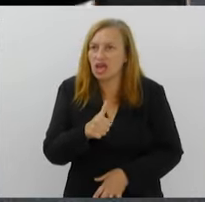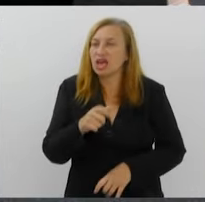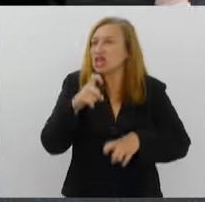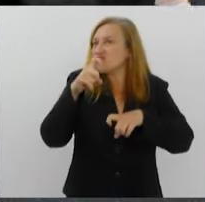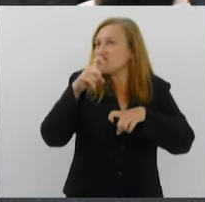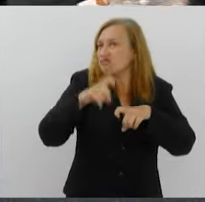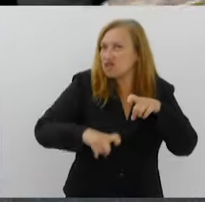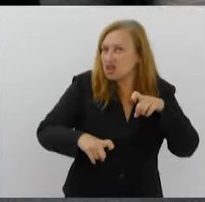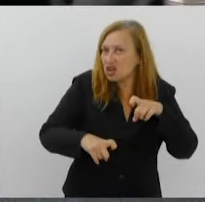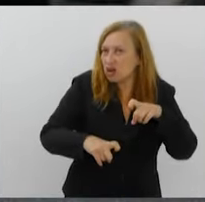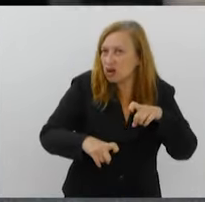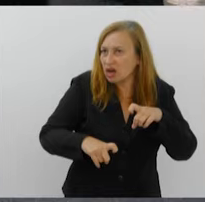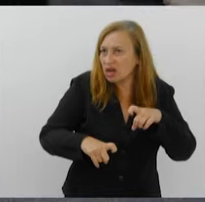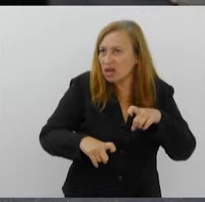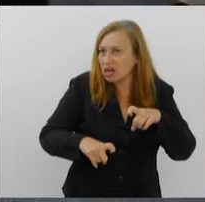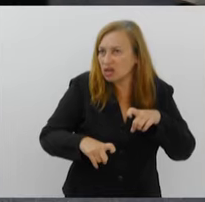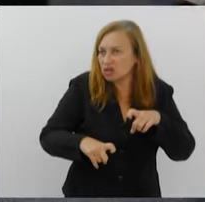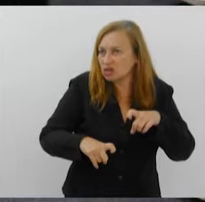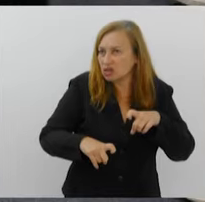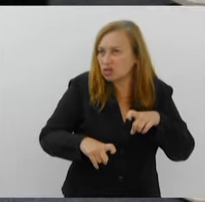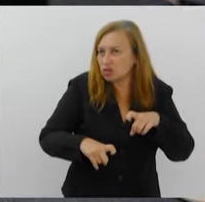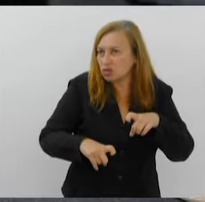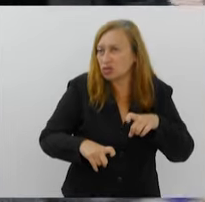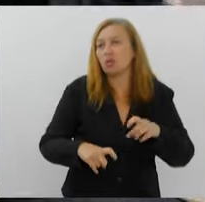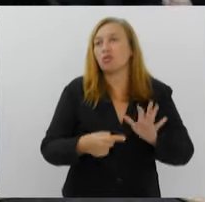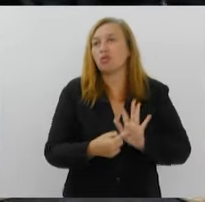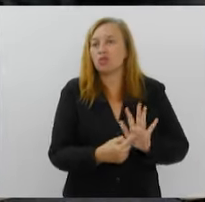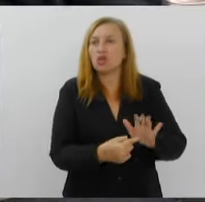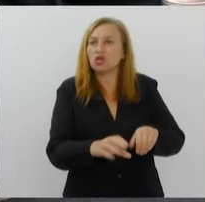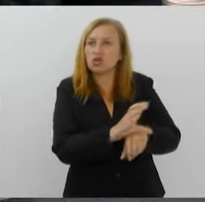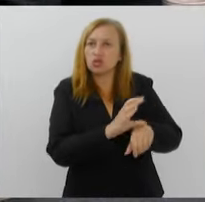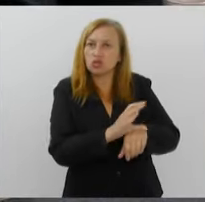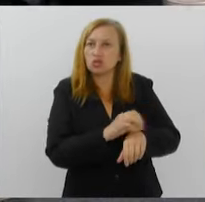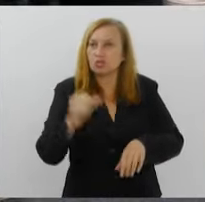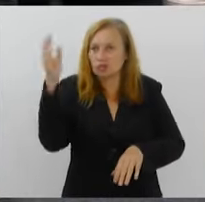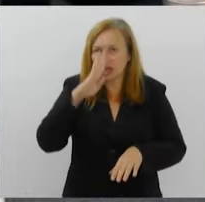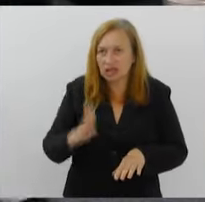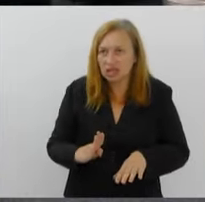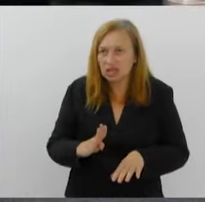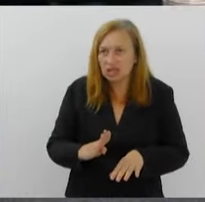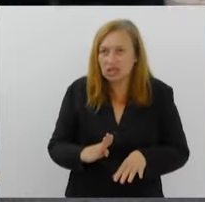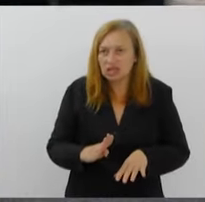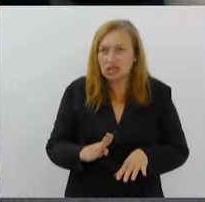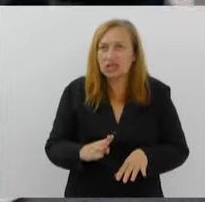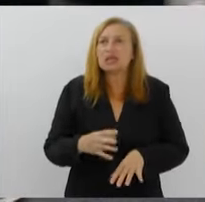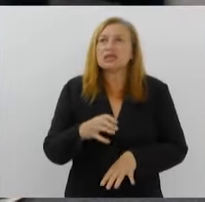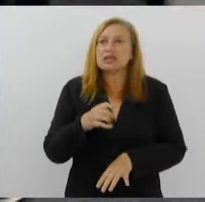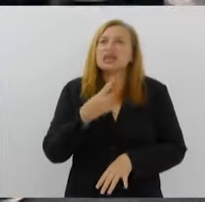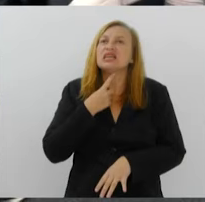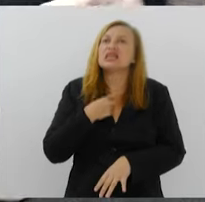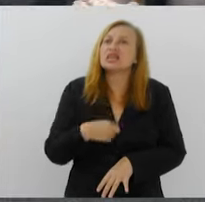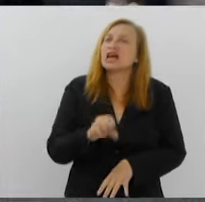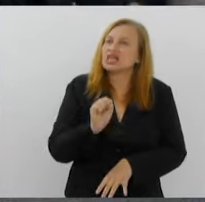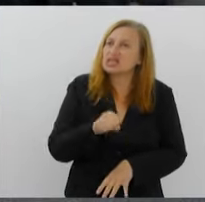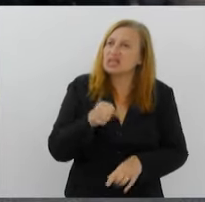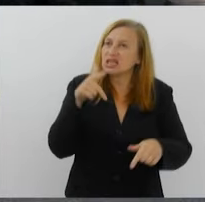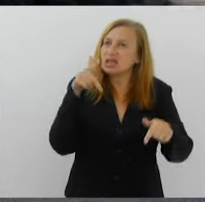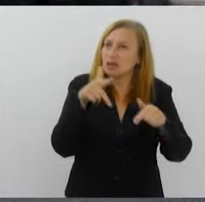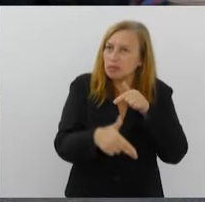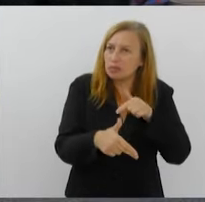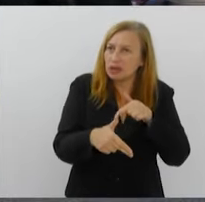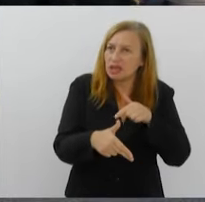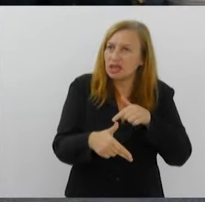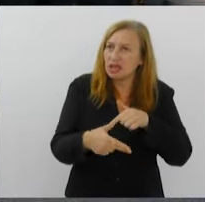vítima de estupro, como prevê a Constituição brasileira, e que ela, se ela sim desejar interromper essa